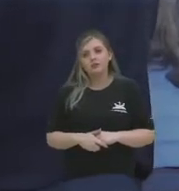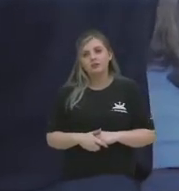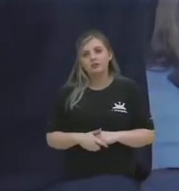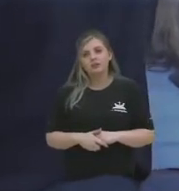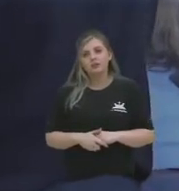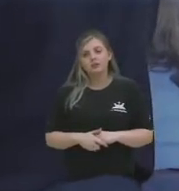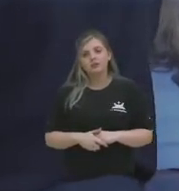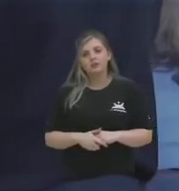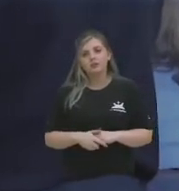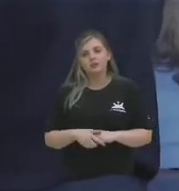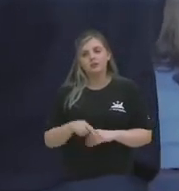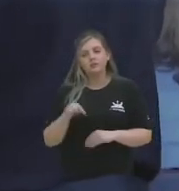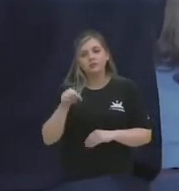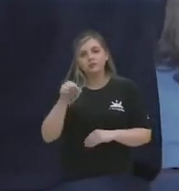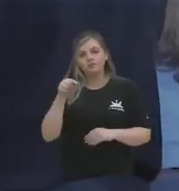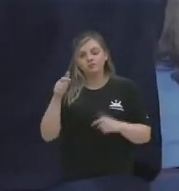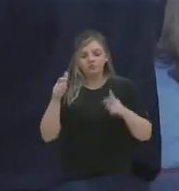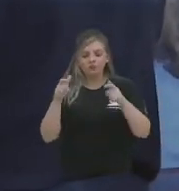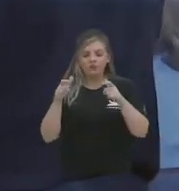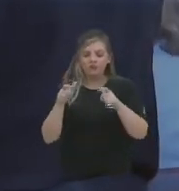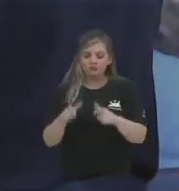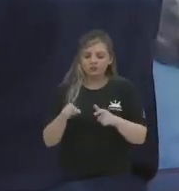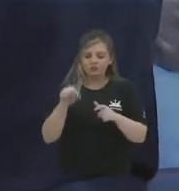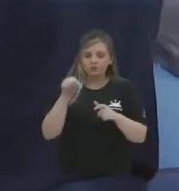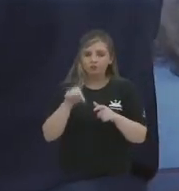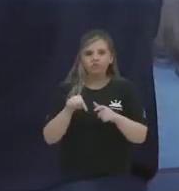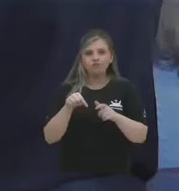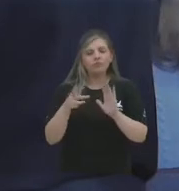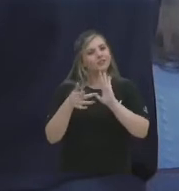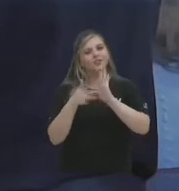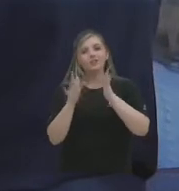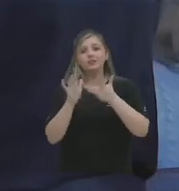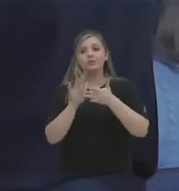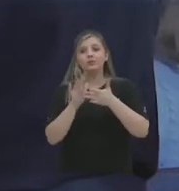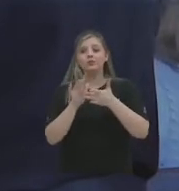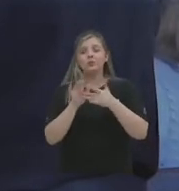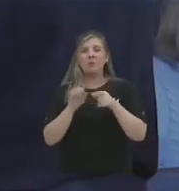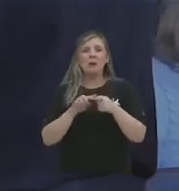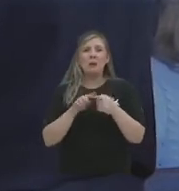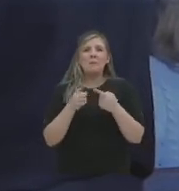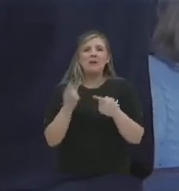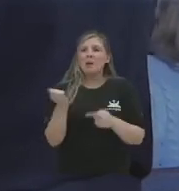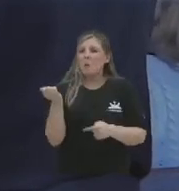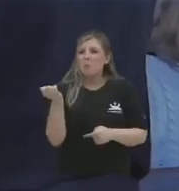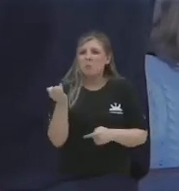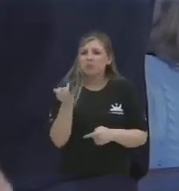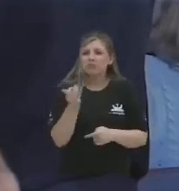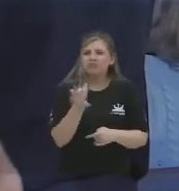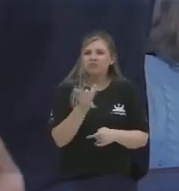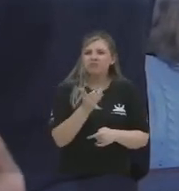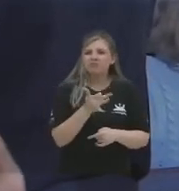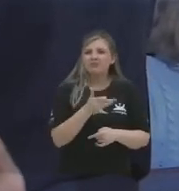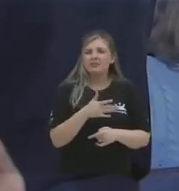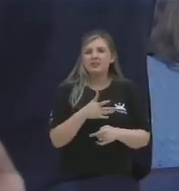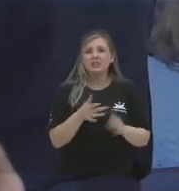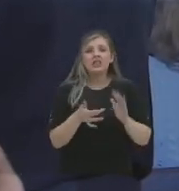Aqui está dizendo em Jesus. Mas quantas pessoas têm Jesus e têm ansiedade?